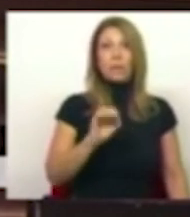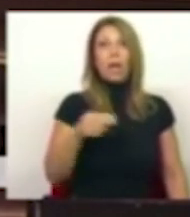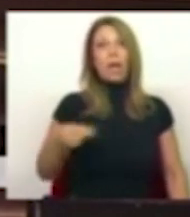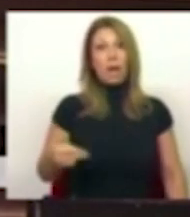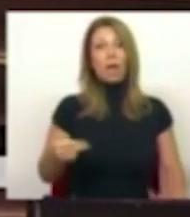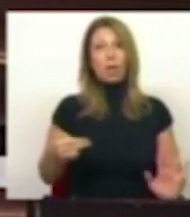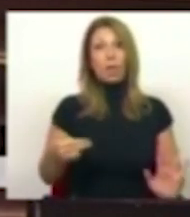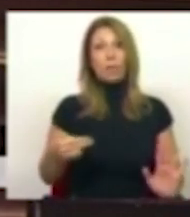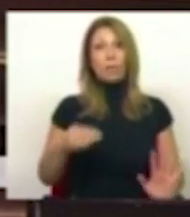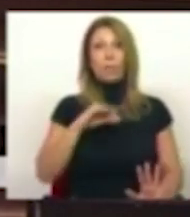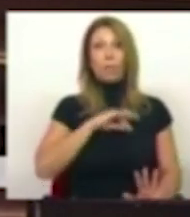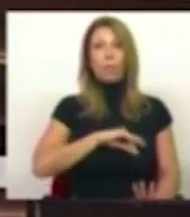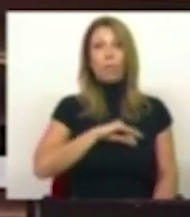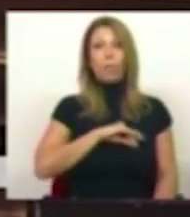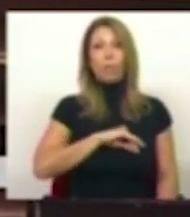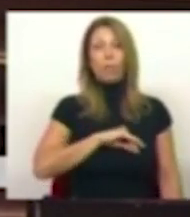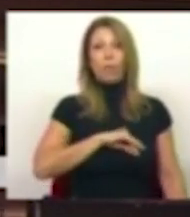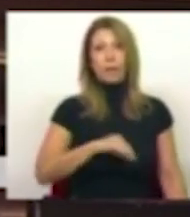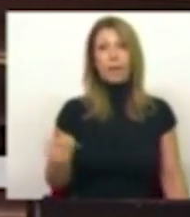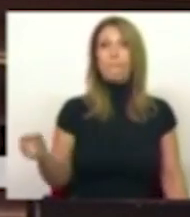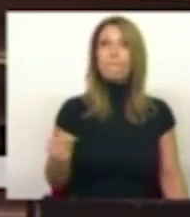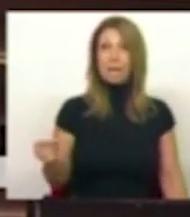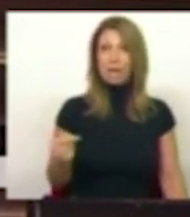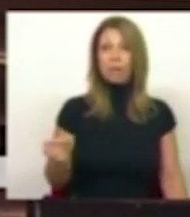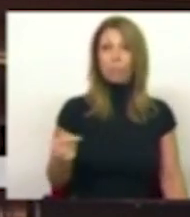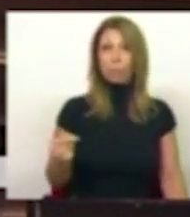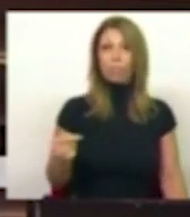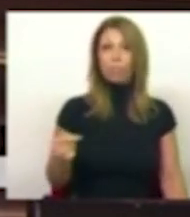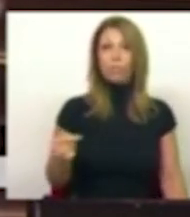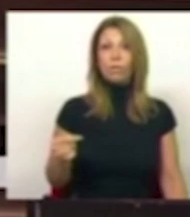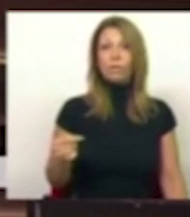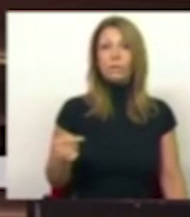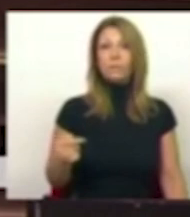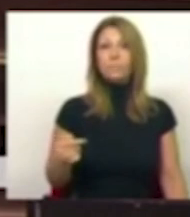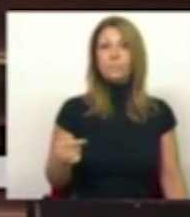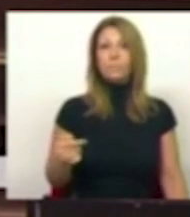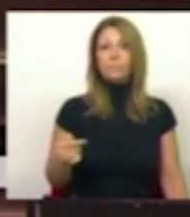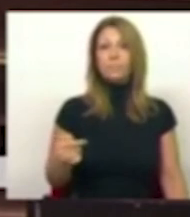mínimo que além de